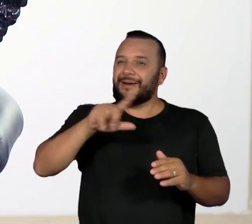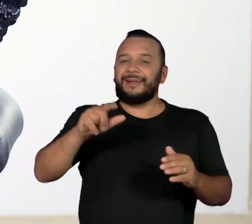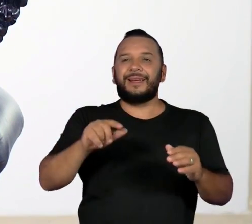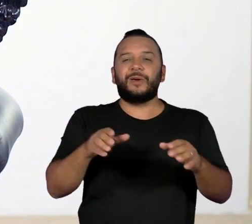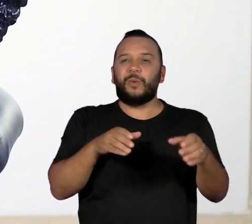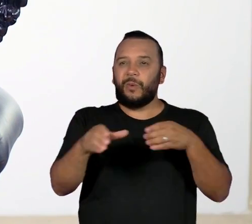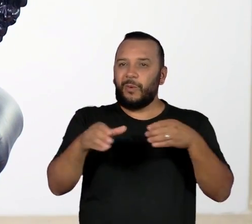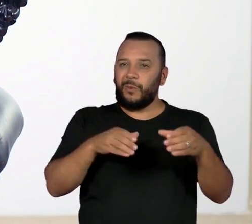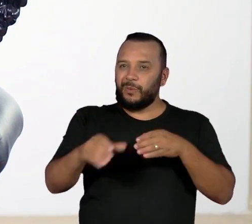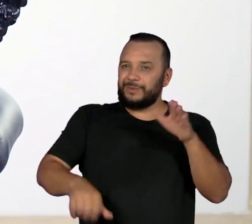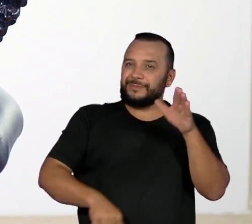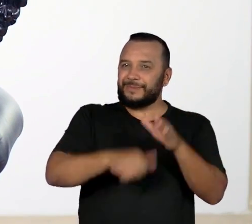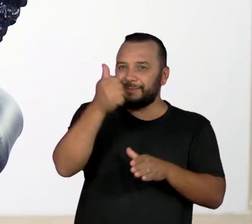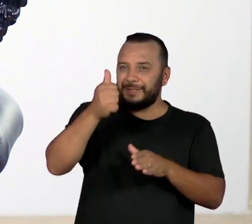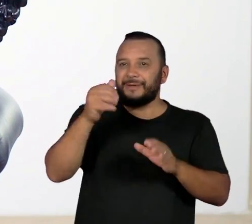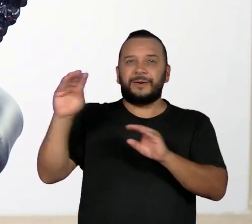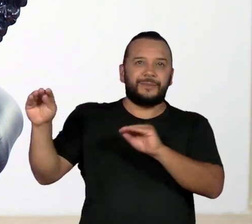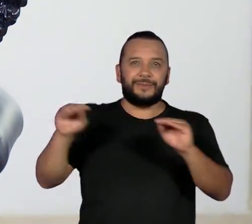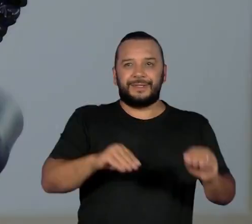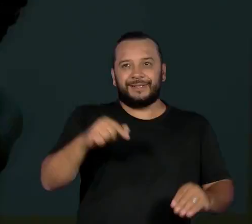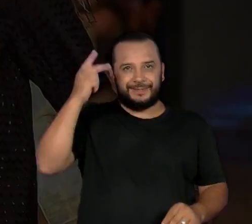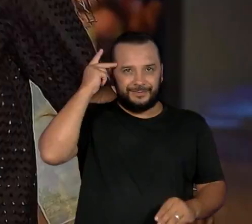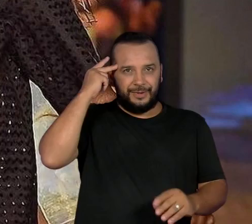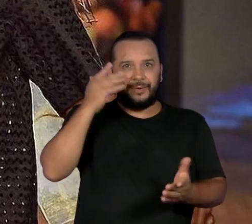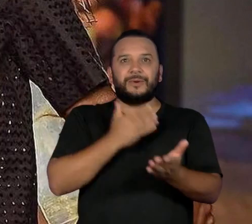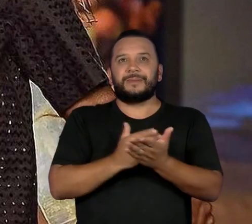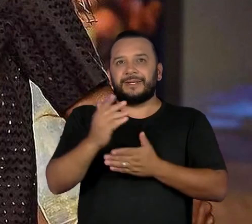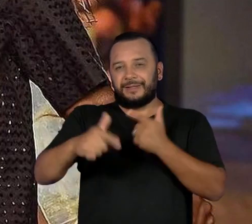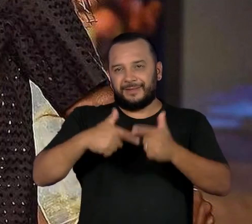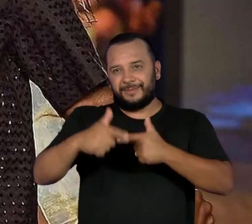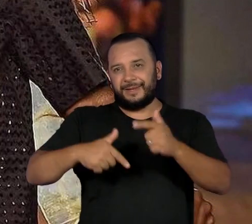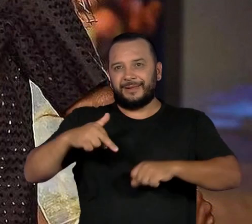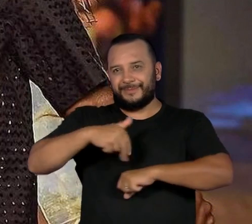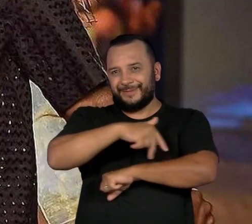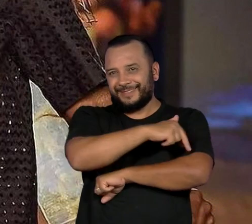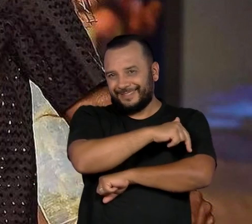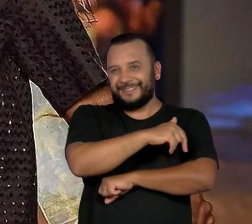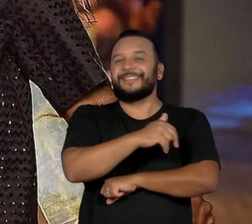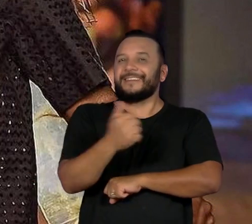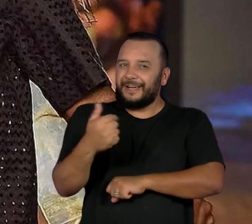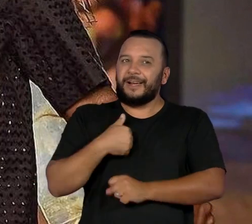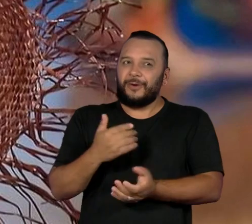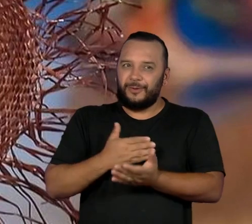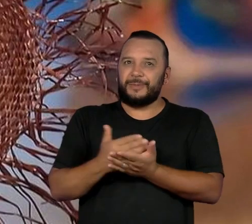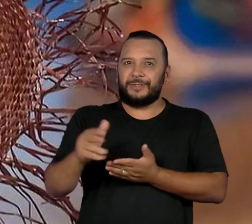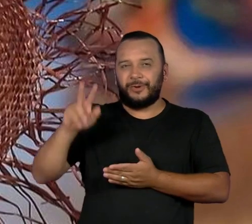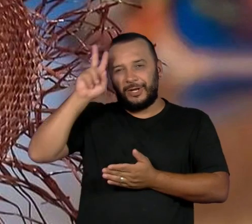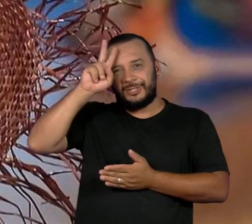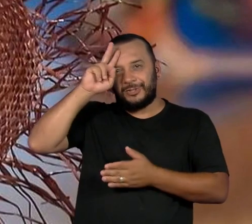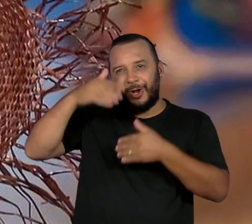concurso e eles me trouxeram para São Paulo para poder começar a carreira. Foi quando realmente começou toda essa trajetória.